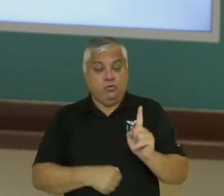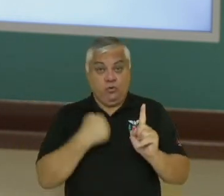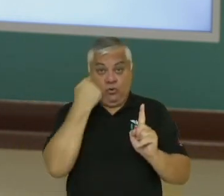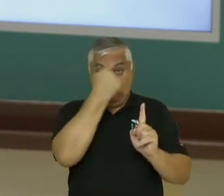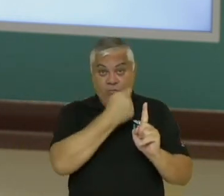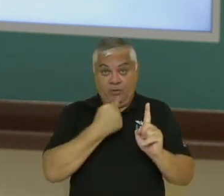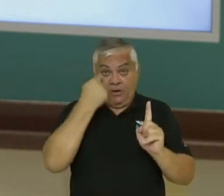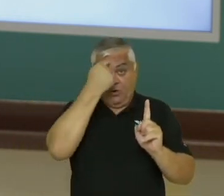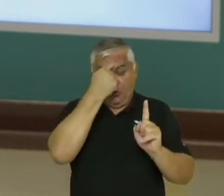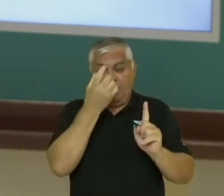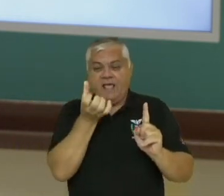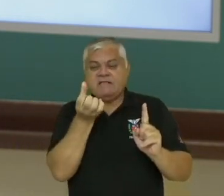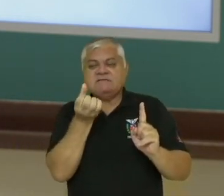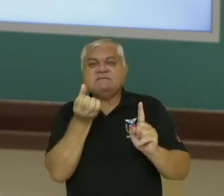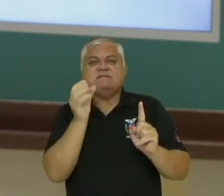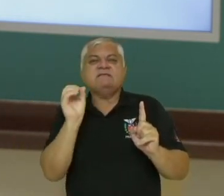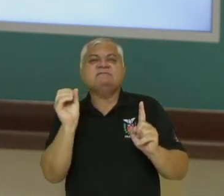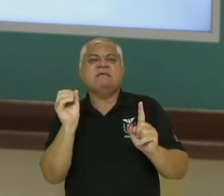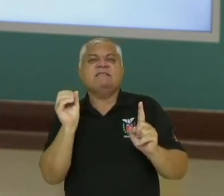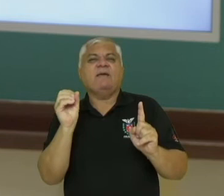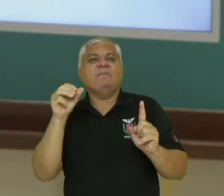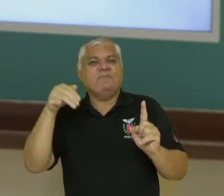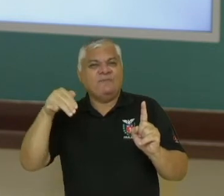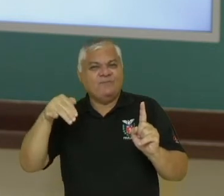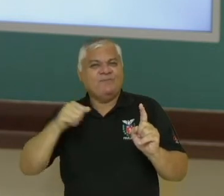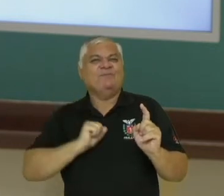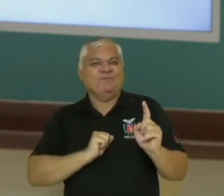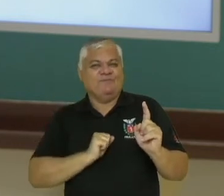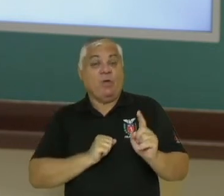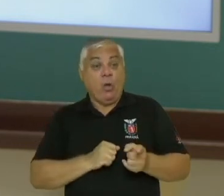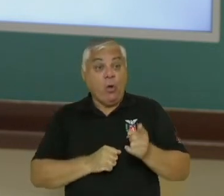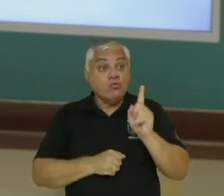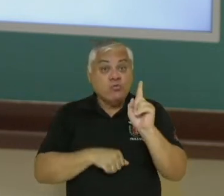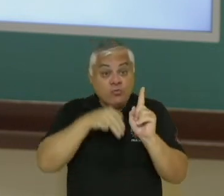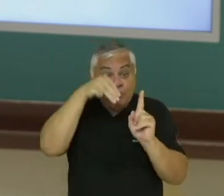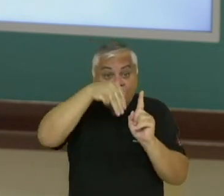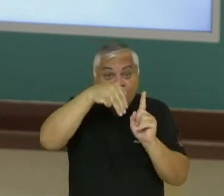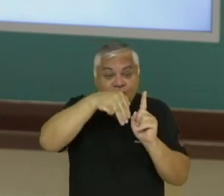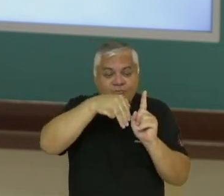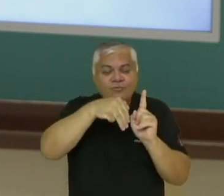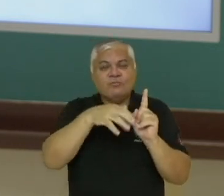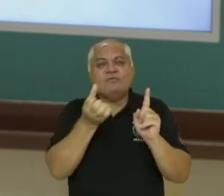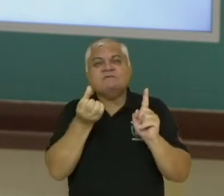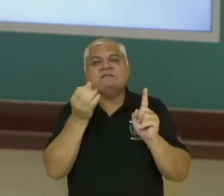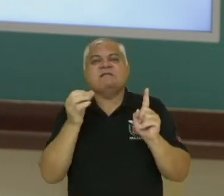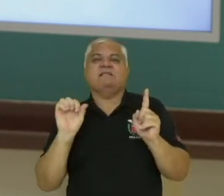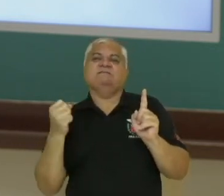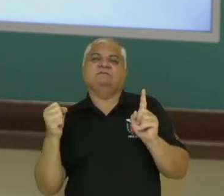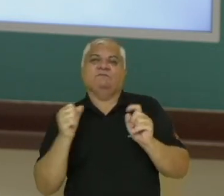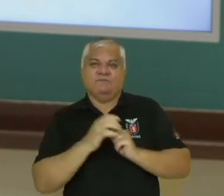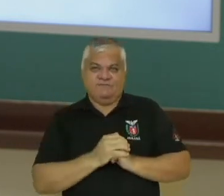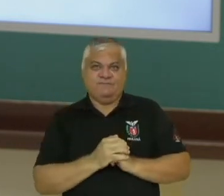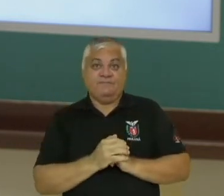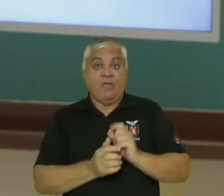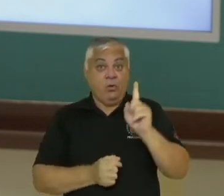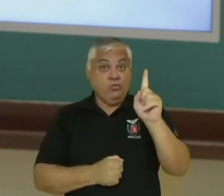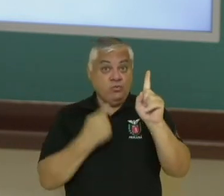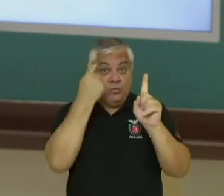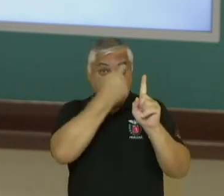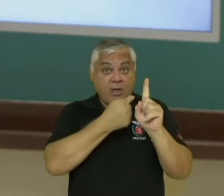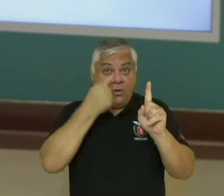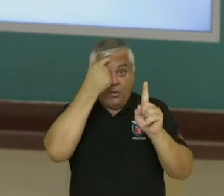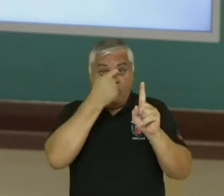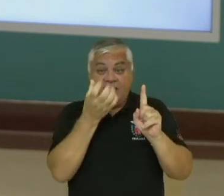1 minuto são 60 segundos. Uma coisa legal também lembrar também, que 1 hora são 60 minutos, que também